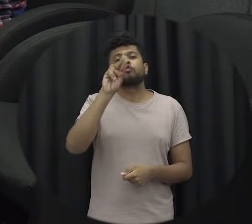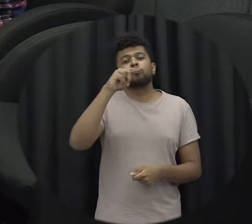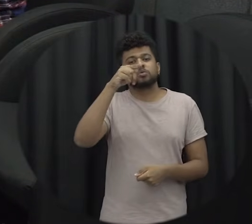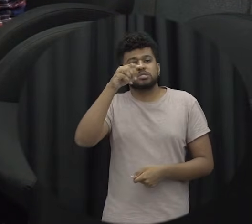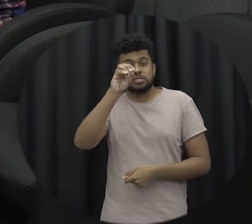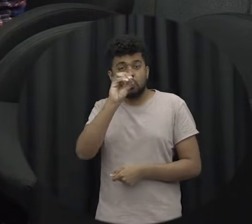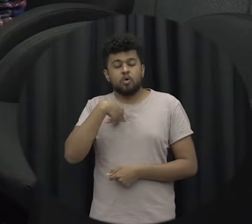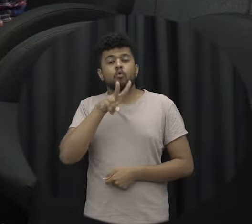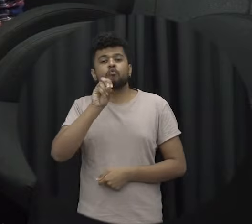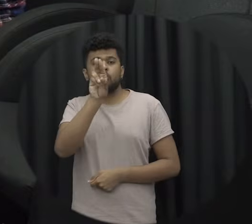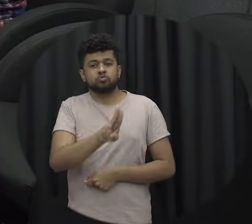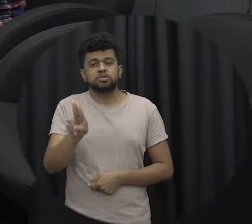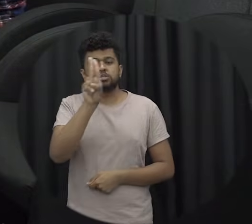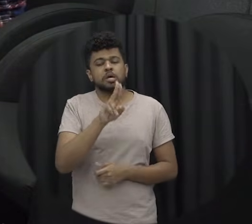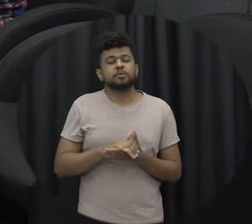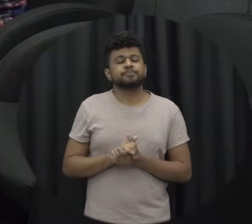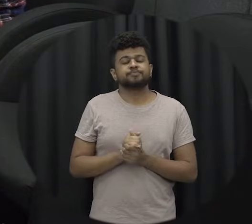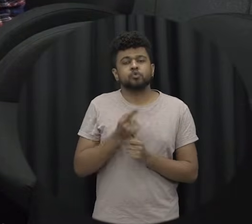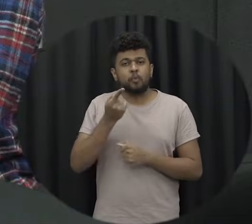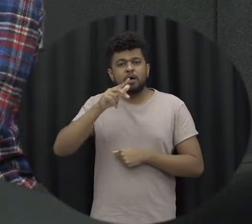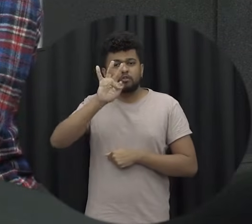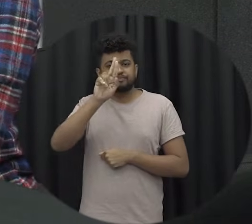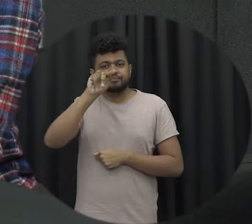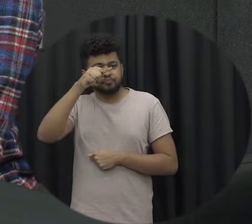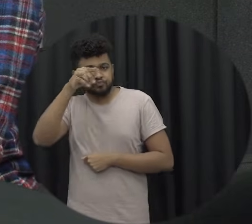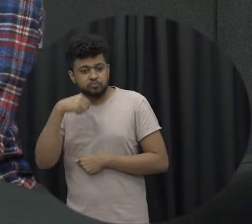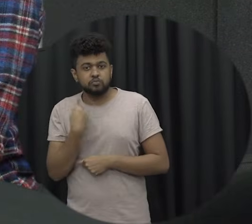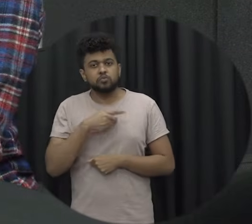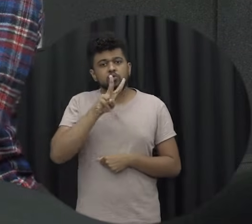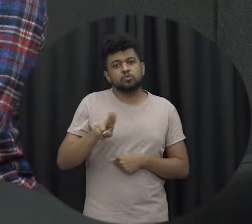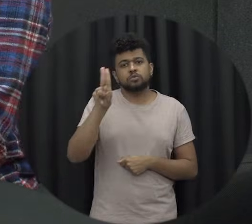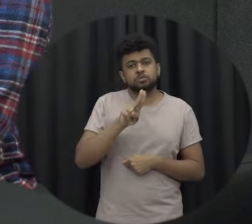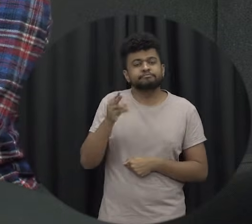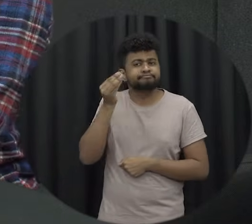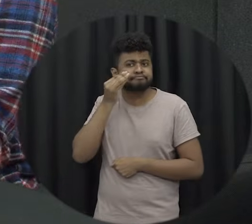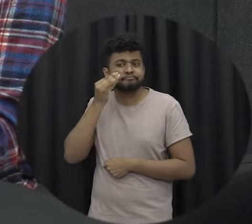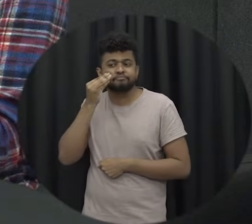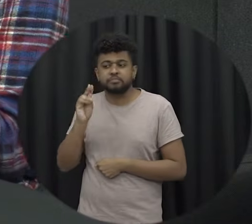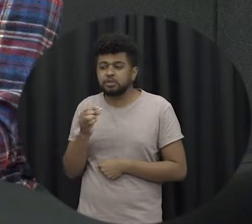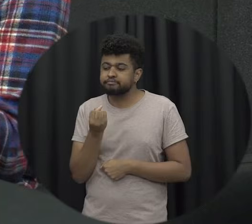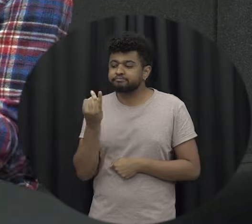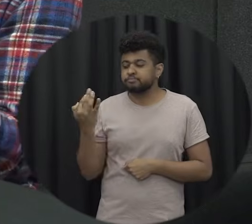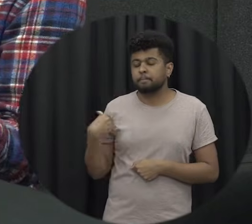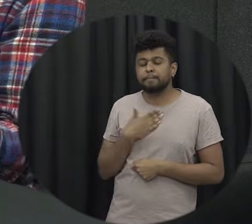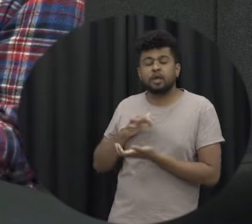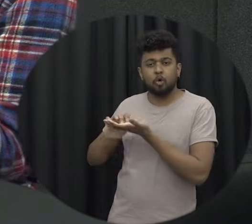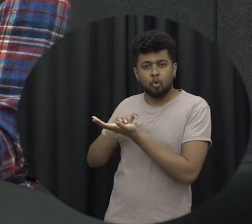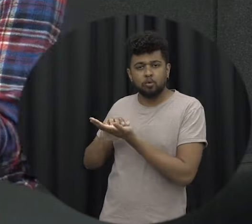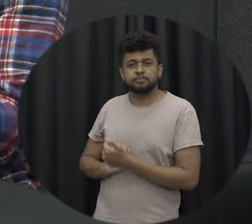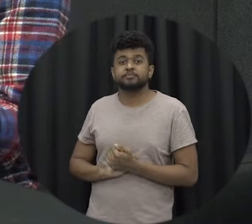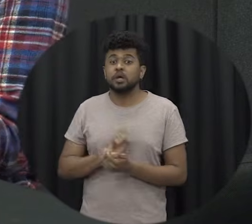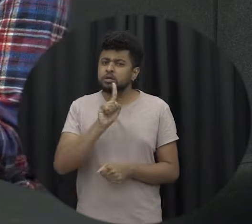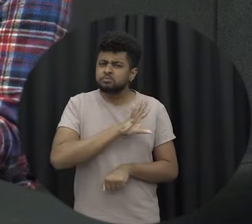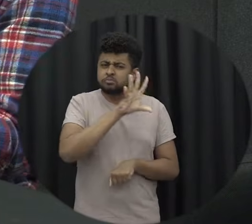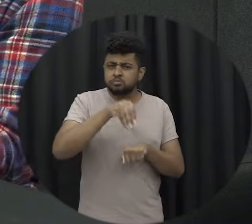uma função que eu vou usar para tentar chegar ao valor que vai dar a minha conta. Esse conhecimento matemático ele foi se descolando,